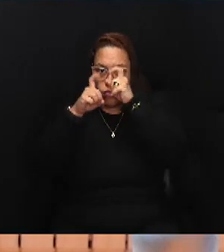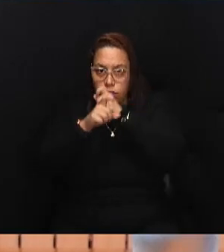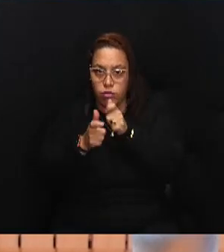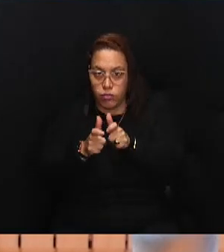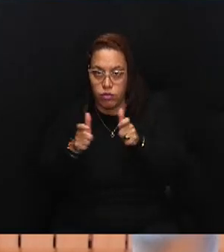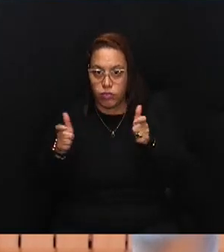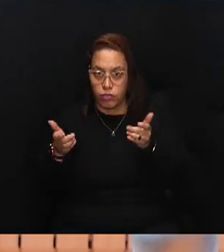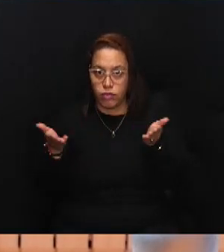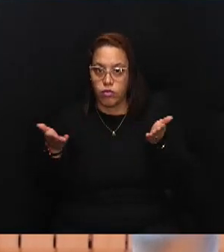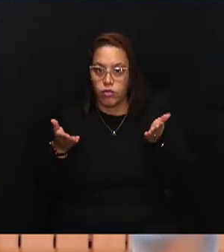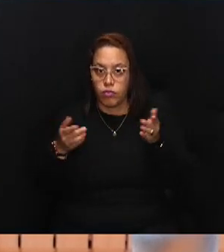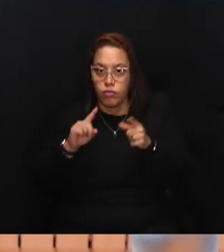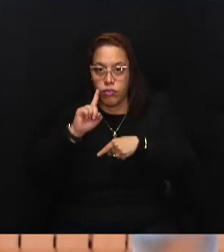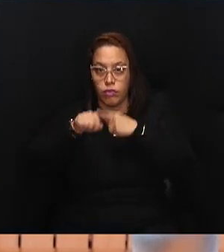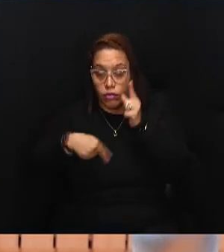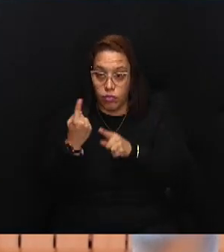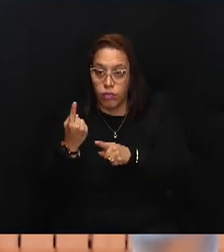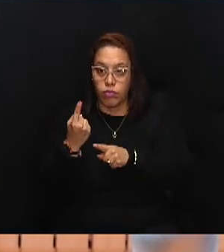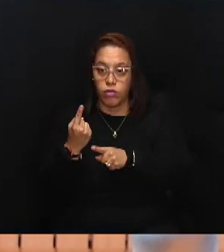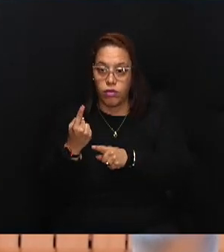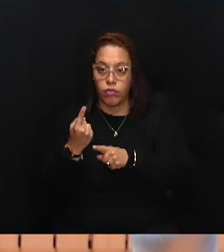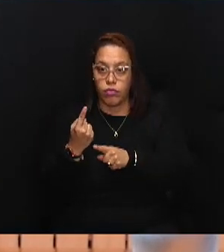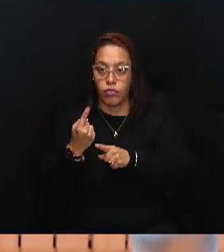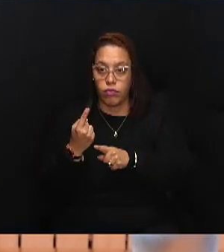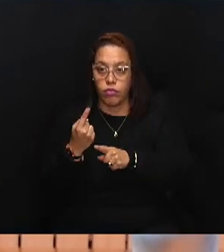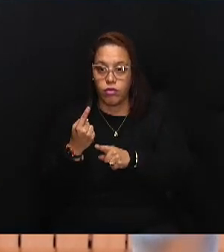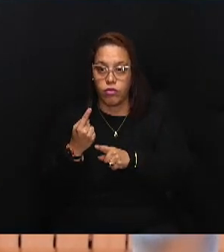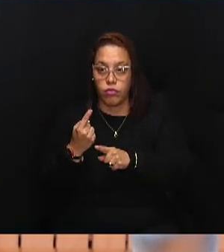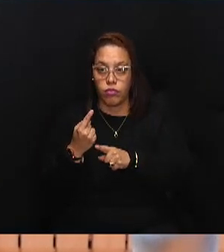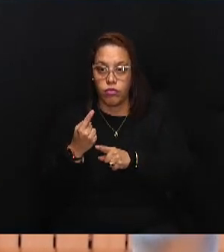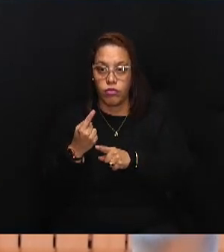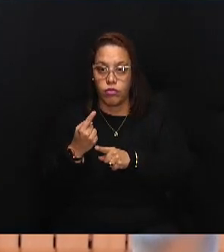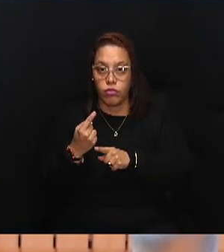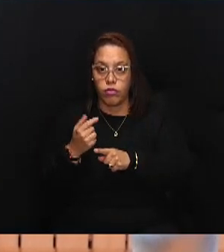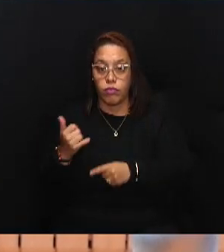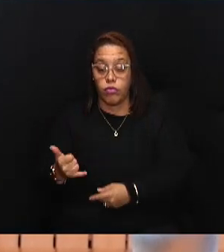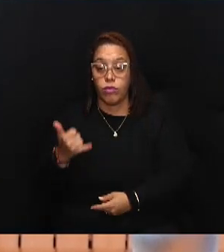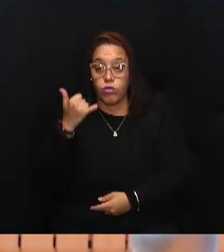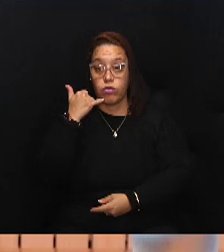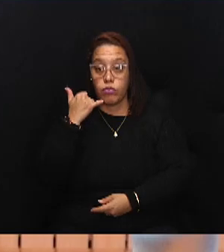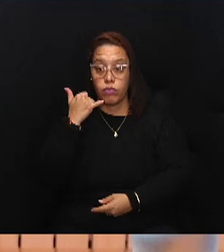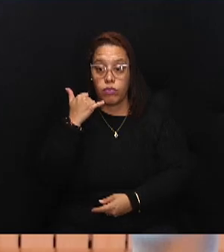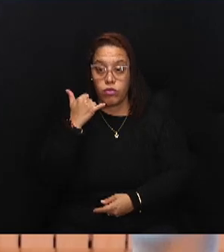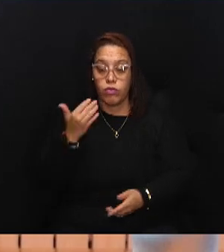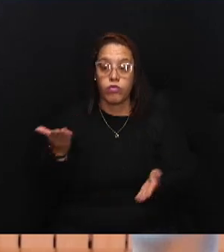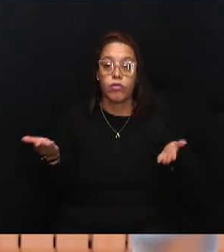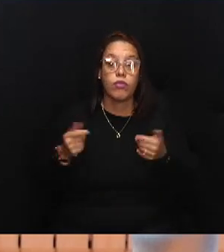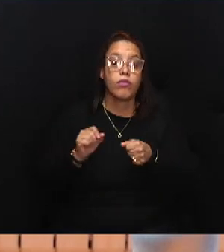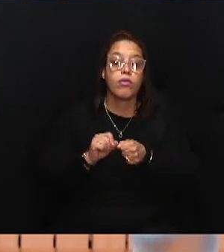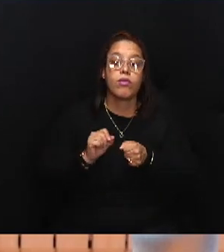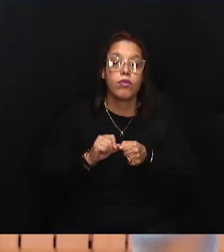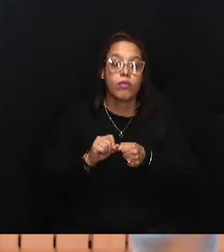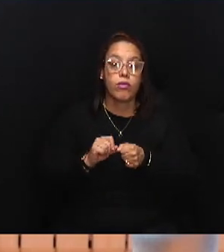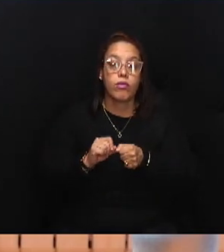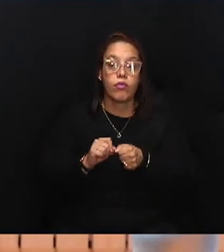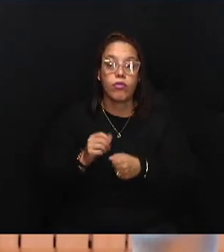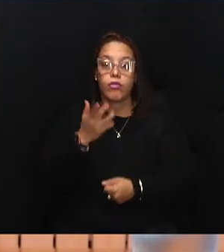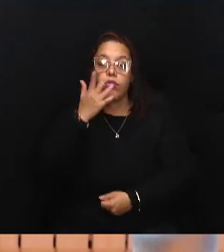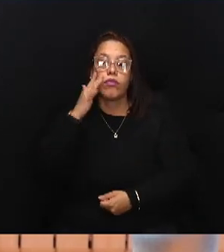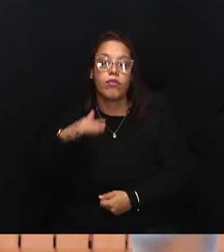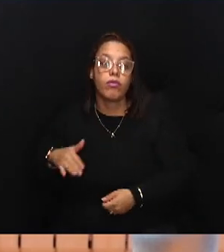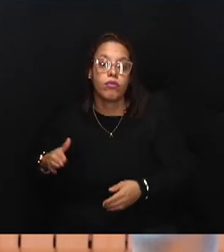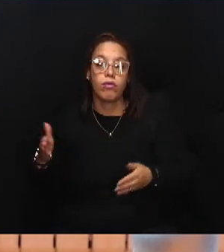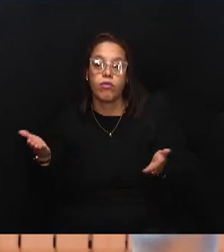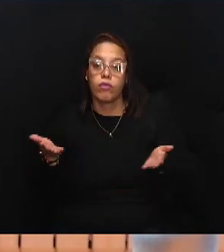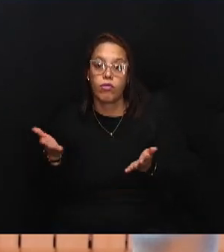hoje, de você superar isso hoje, porque hoje nós temos o quê? Hoje nós temos os celulares, né, que hoje faz com que as crianças de hoje, os